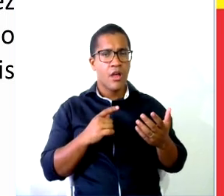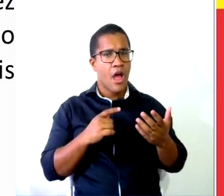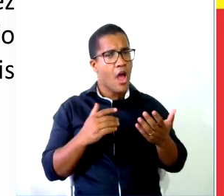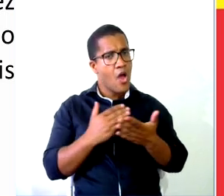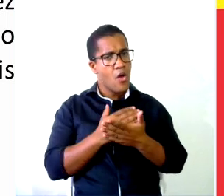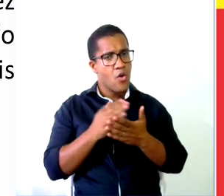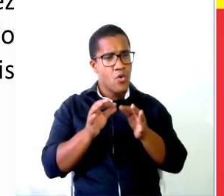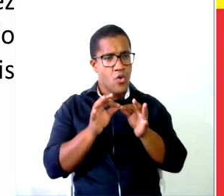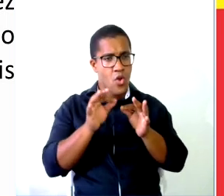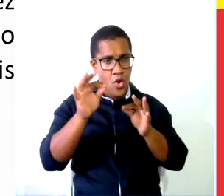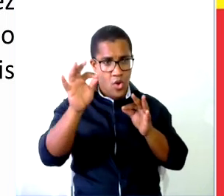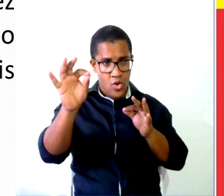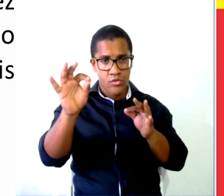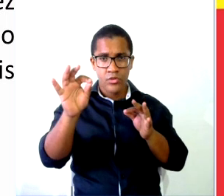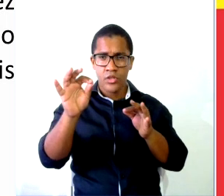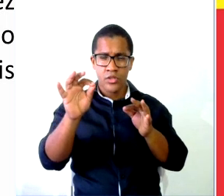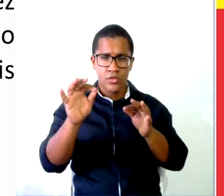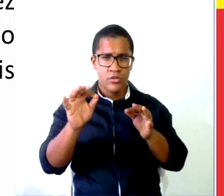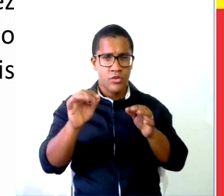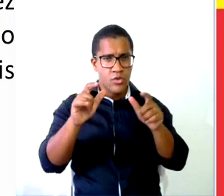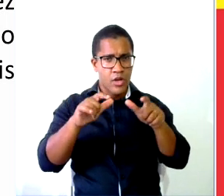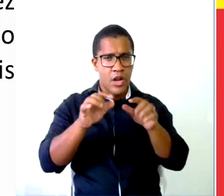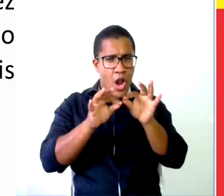a Hélade